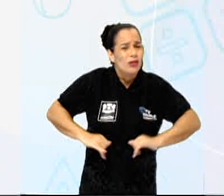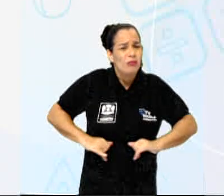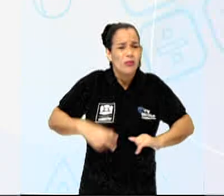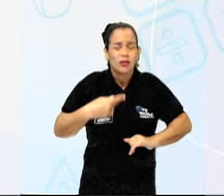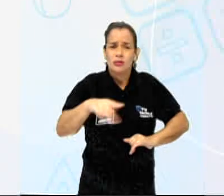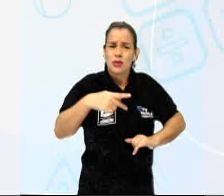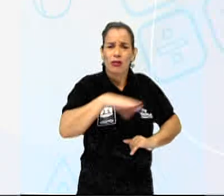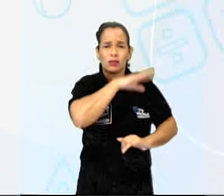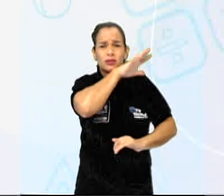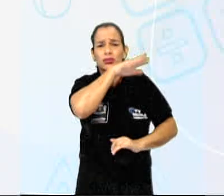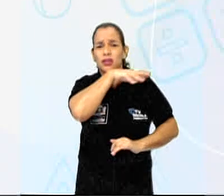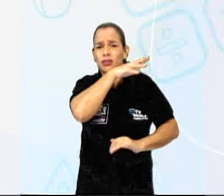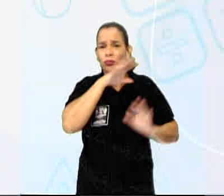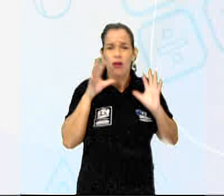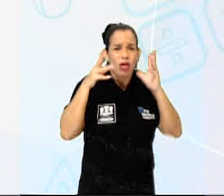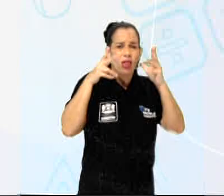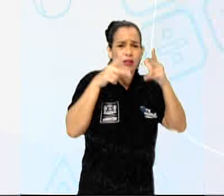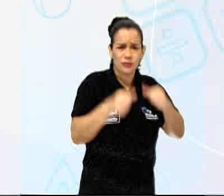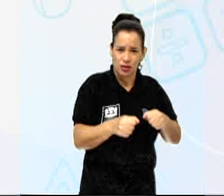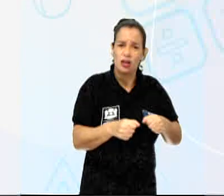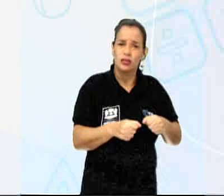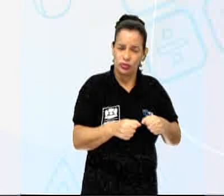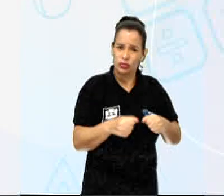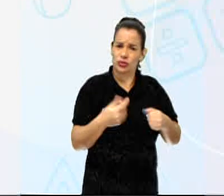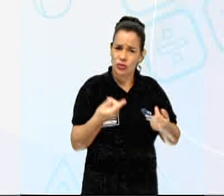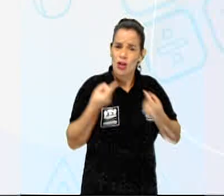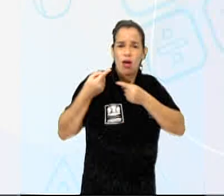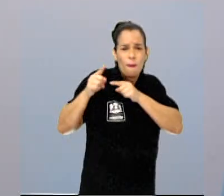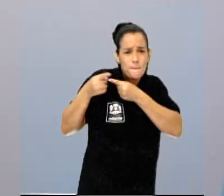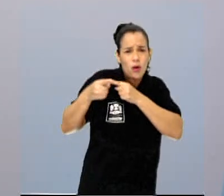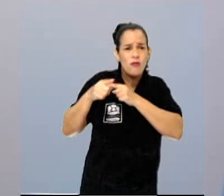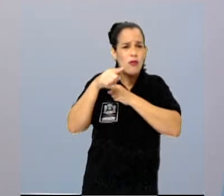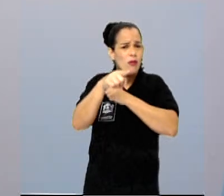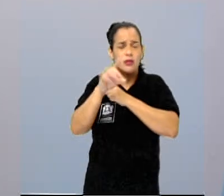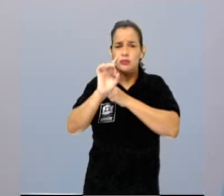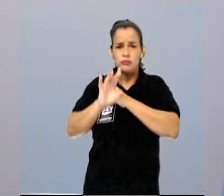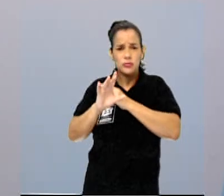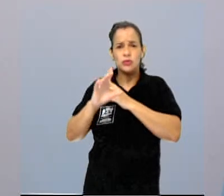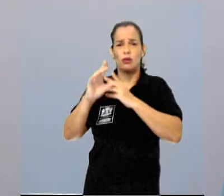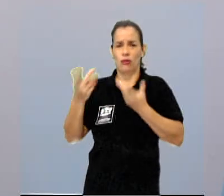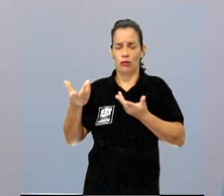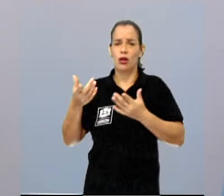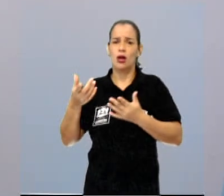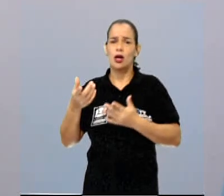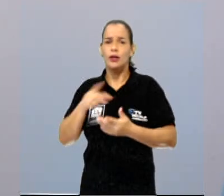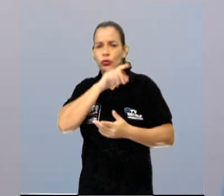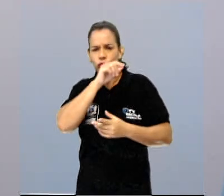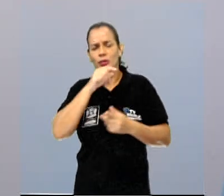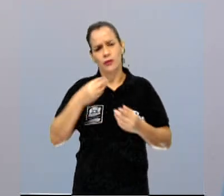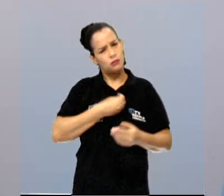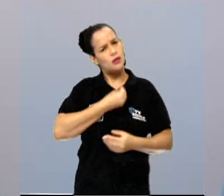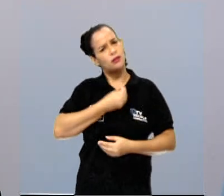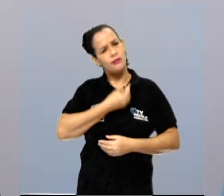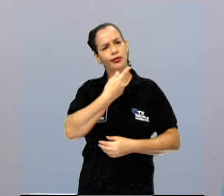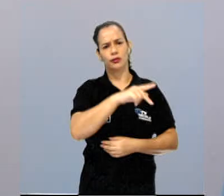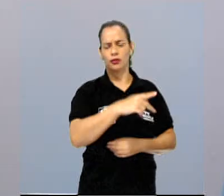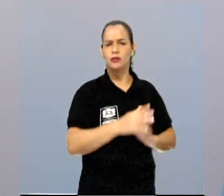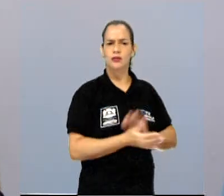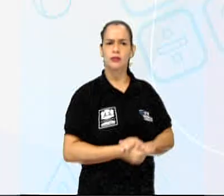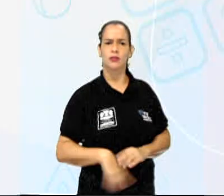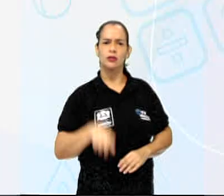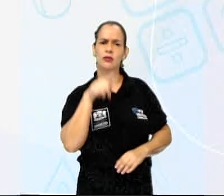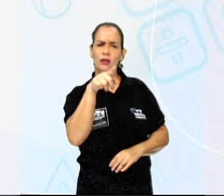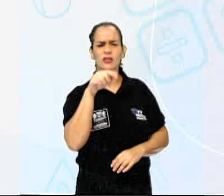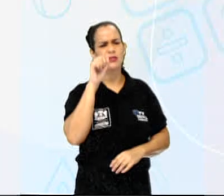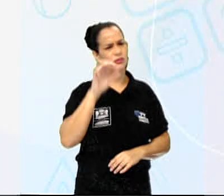o tráfico de espécies selvagens, silvestres, provocam, não só na fauna brasileira, mas na vida desses animais. Olha só essa